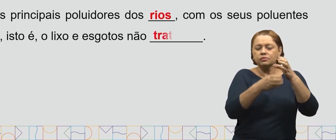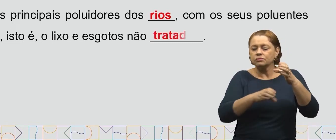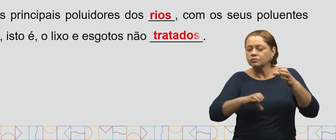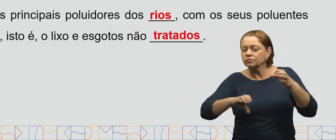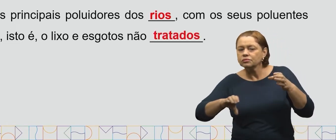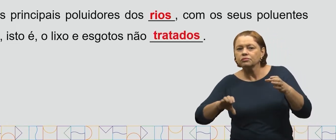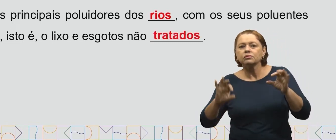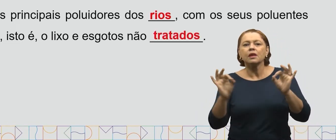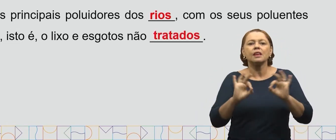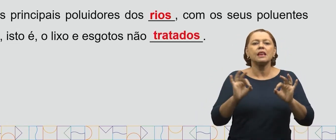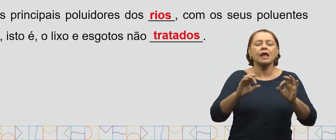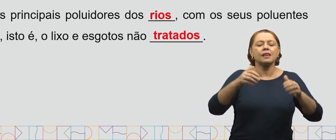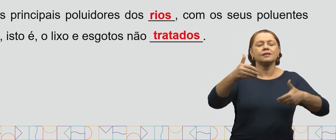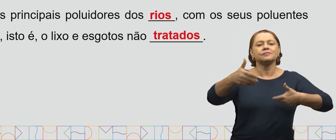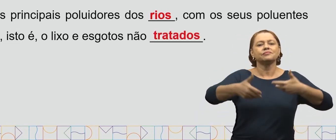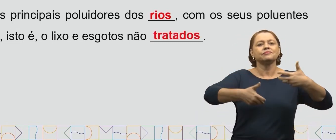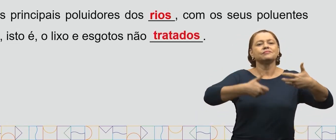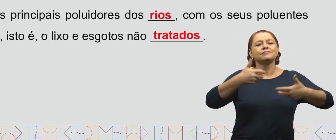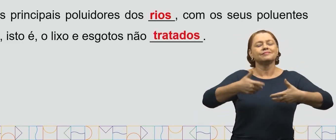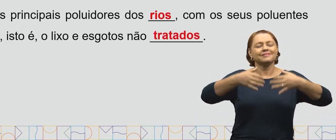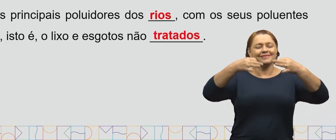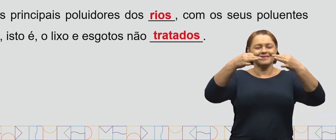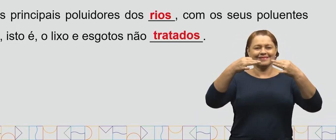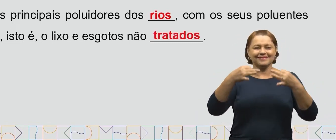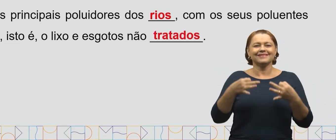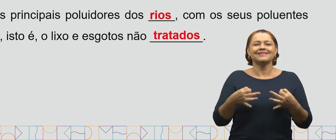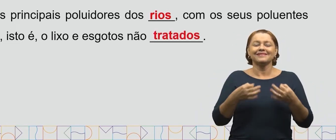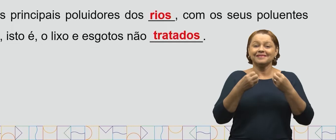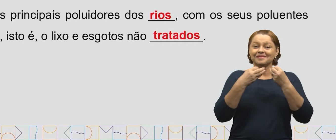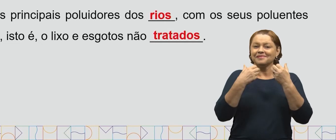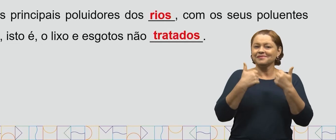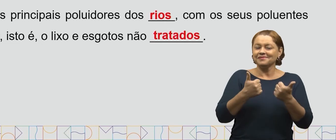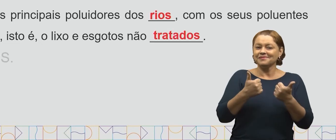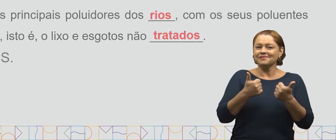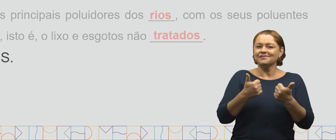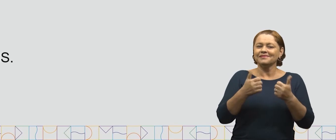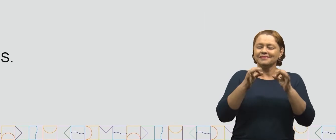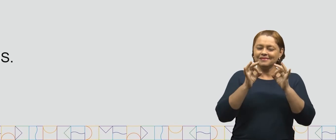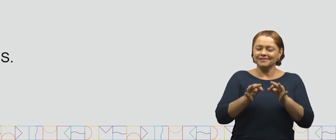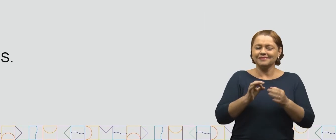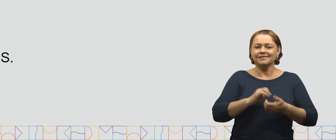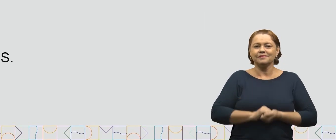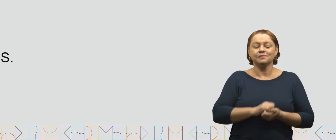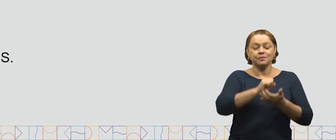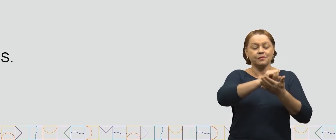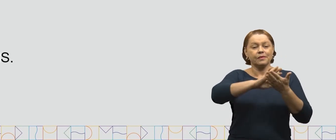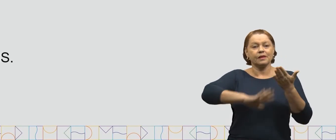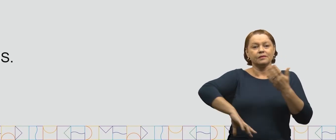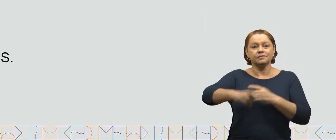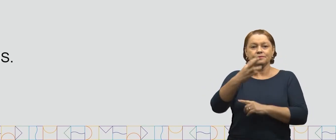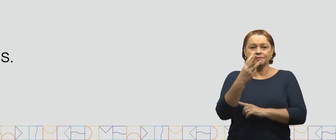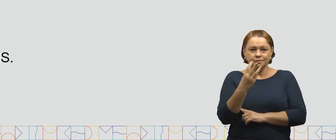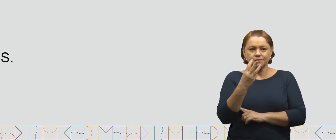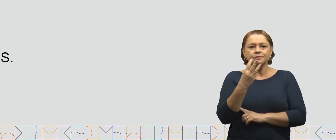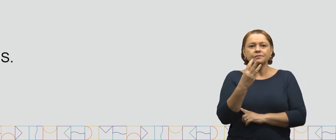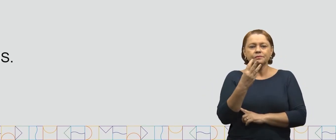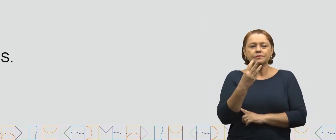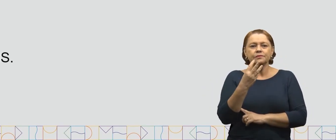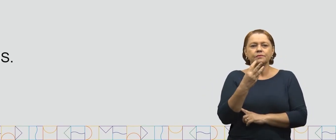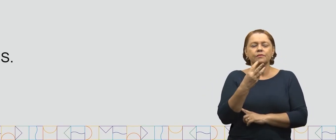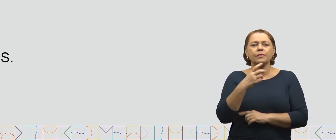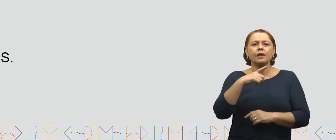não tratados. Exatamente. Muito bem, você acertou. Atividade 3. Além das